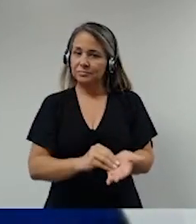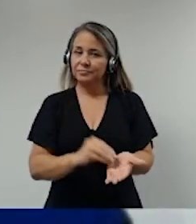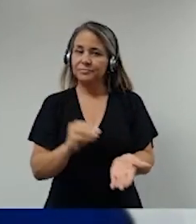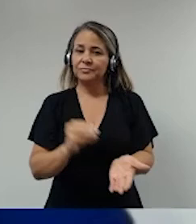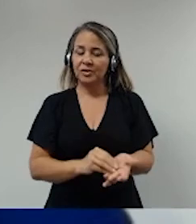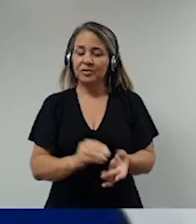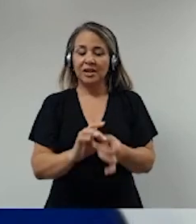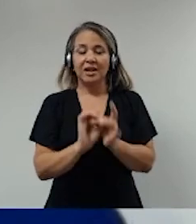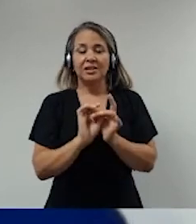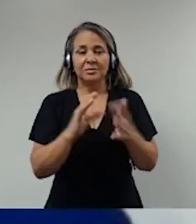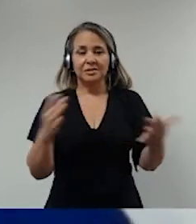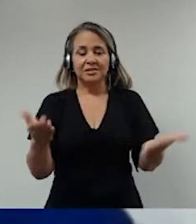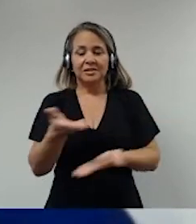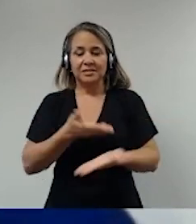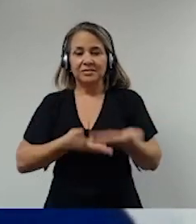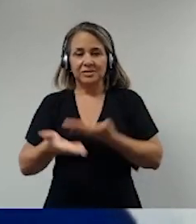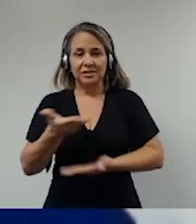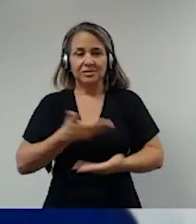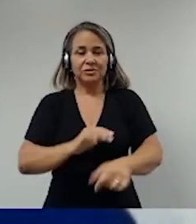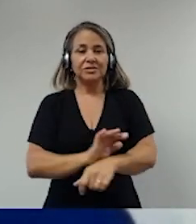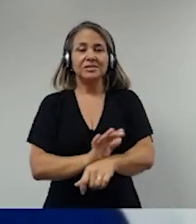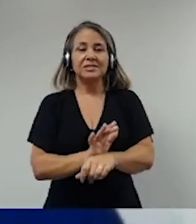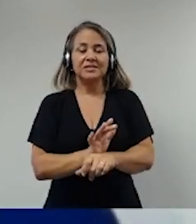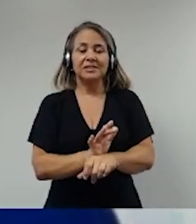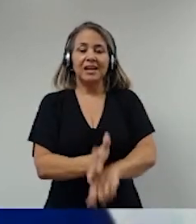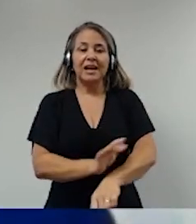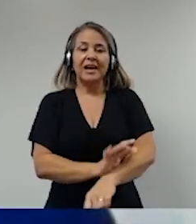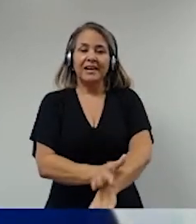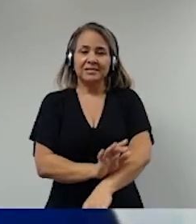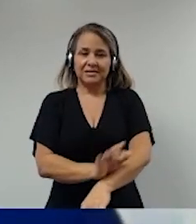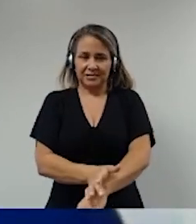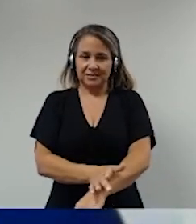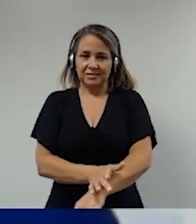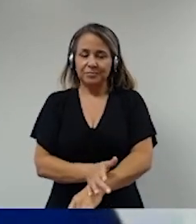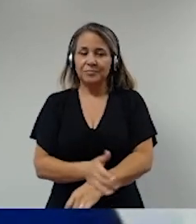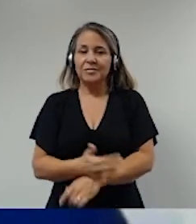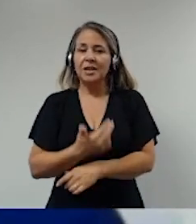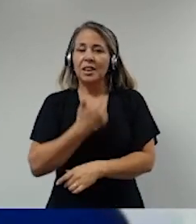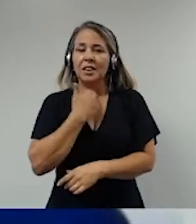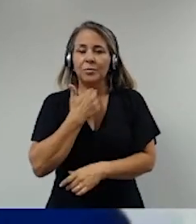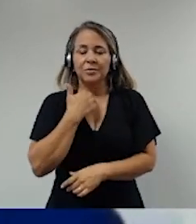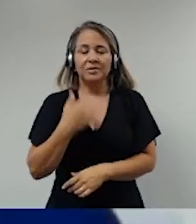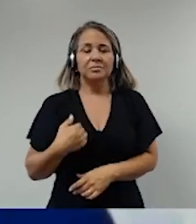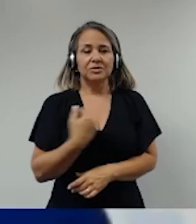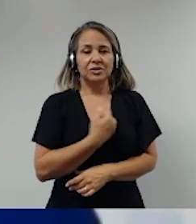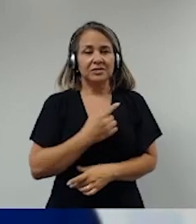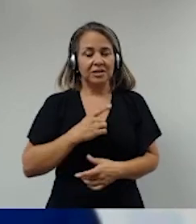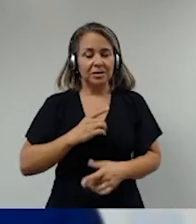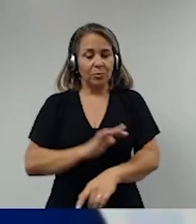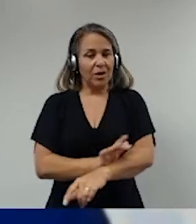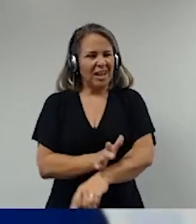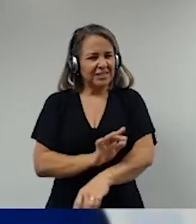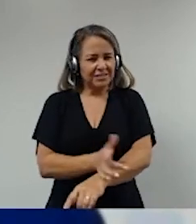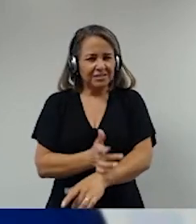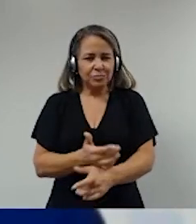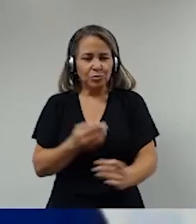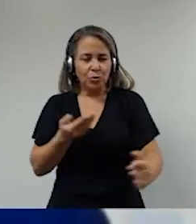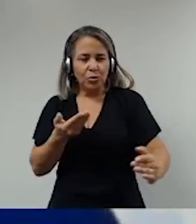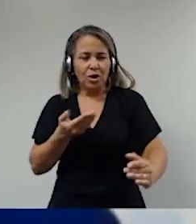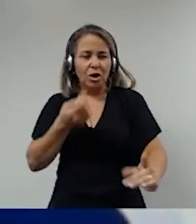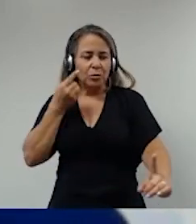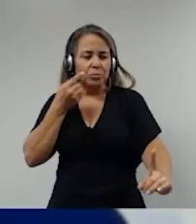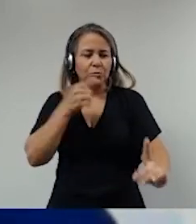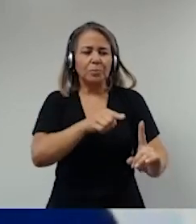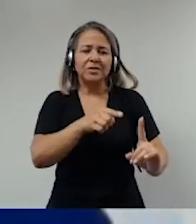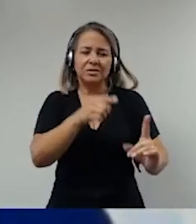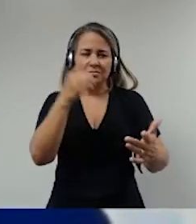a democracia nas relações raciais. Não dá mais para a gente ter o racismo dominando as instituições. Temos que